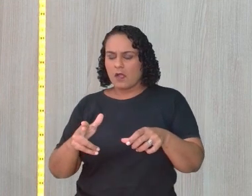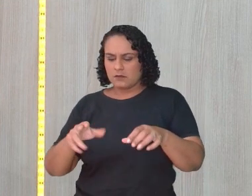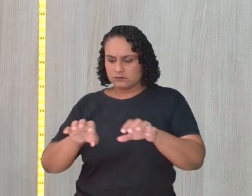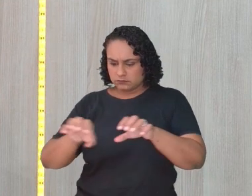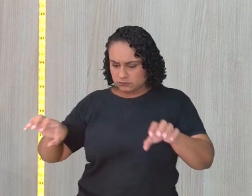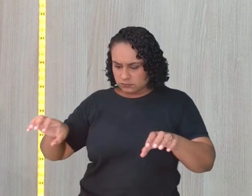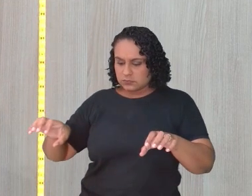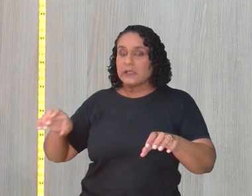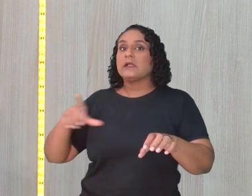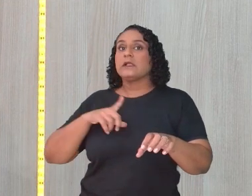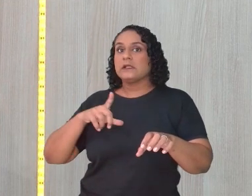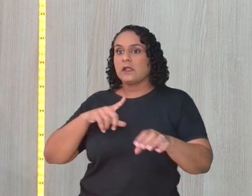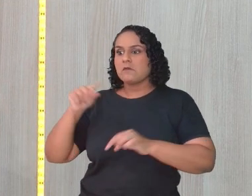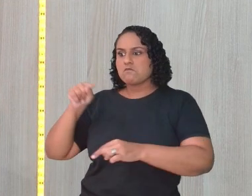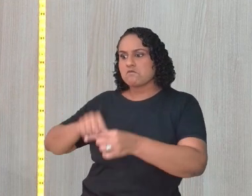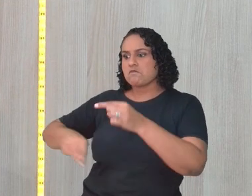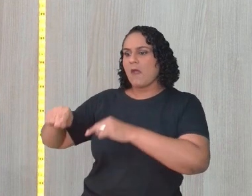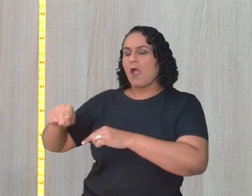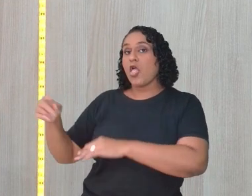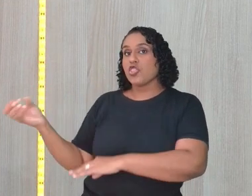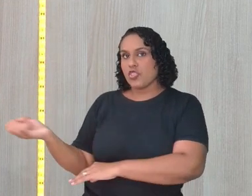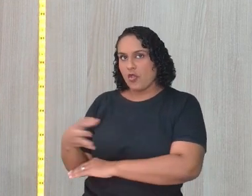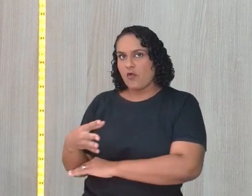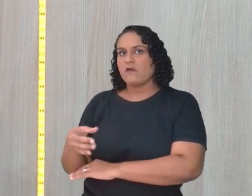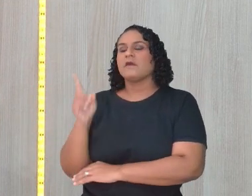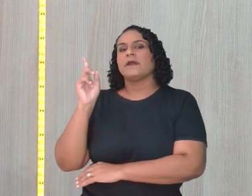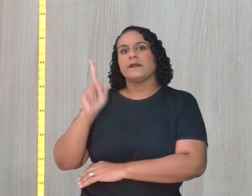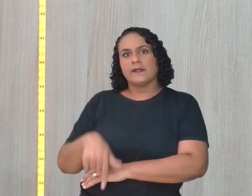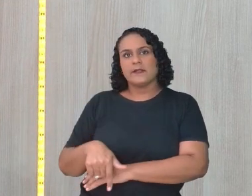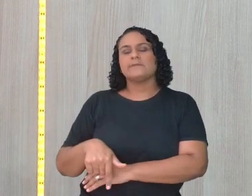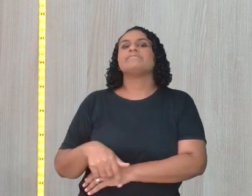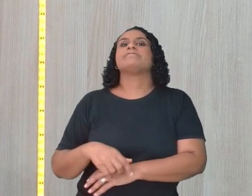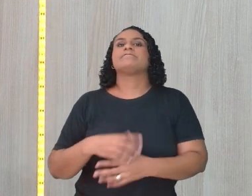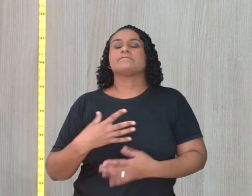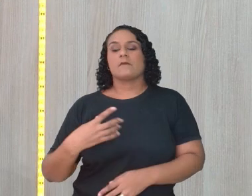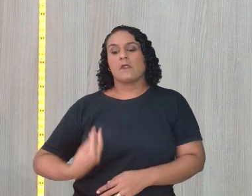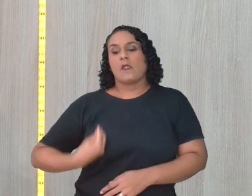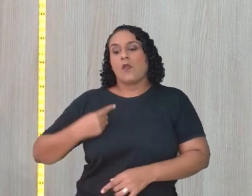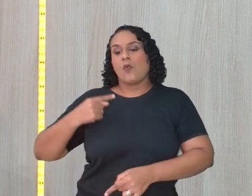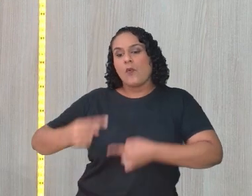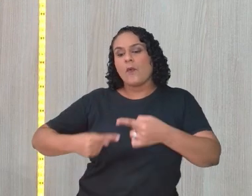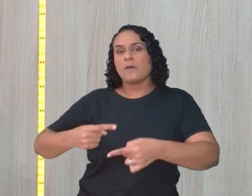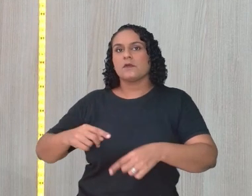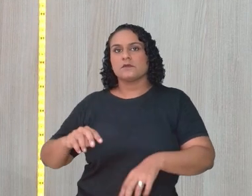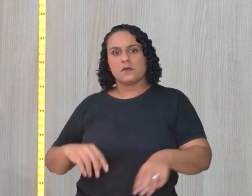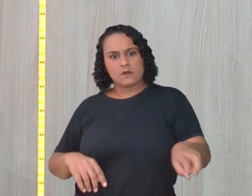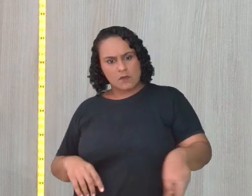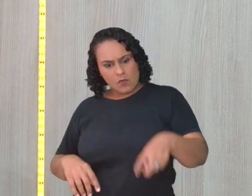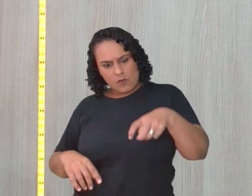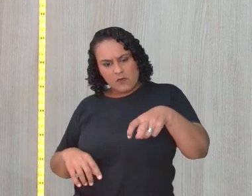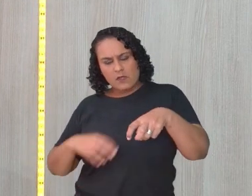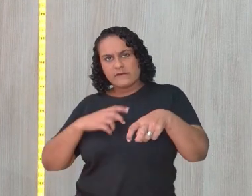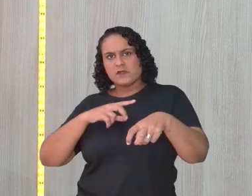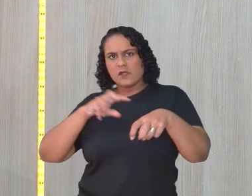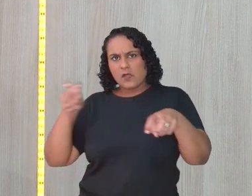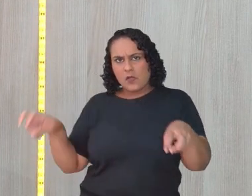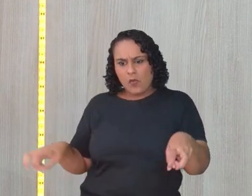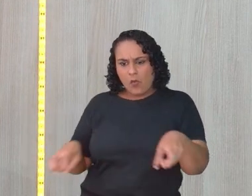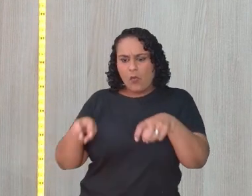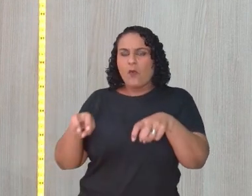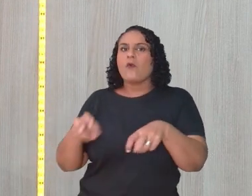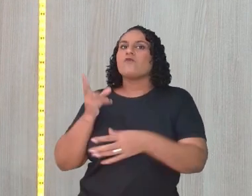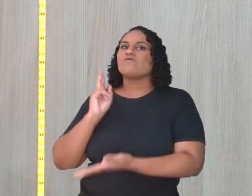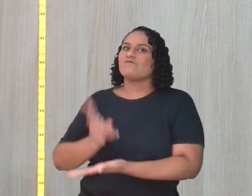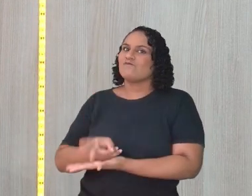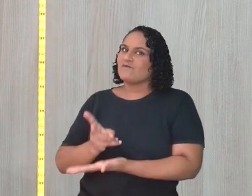a capacidade de recuperar. Então é como assim, é uma reprodução que um indivíduo, eu vou ter dois, isso vai manter